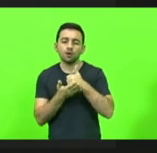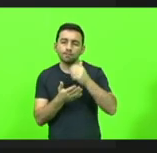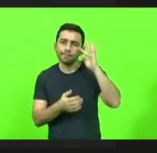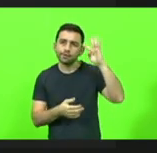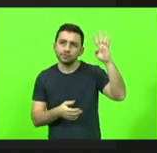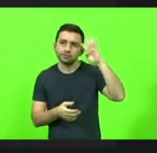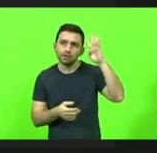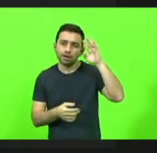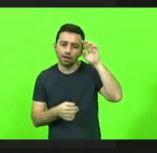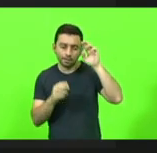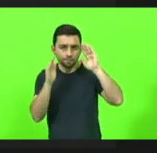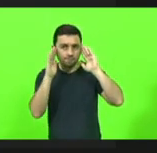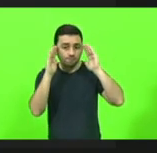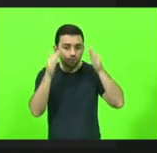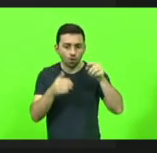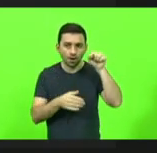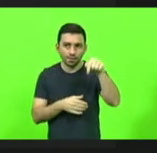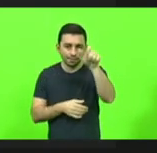nessa criança?